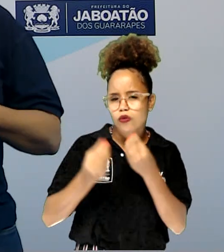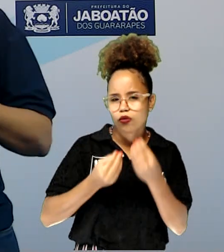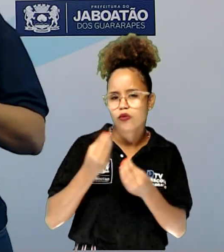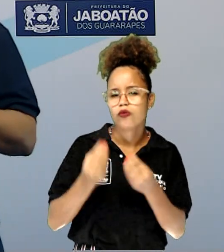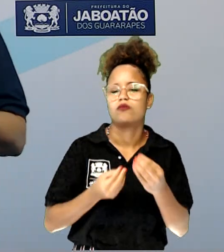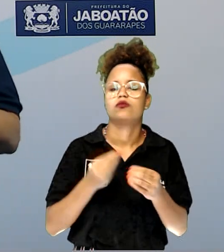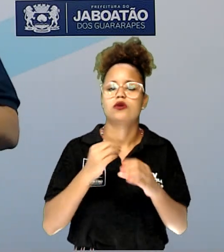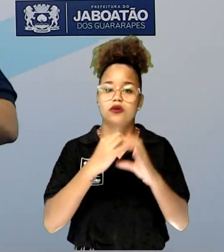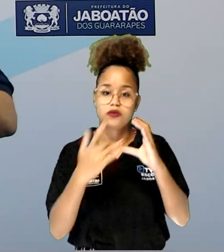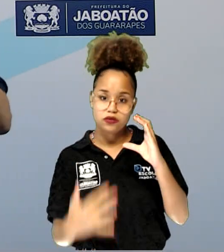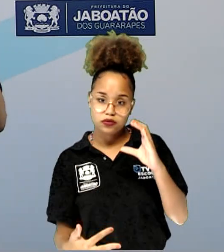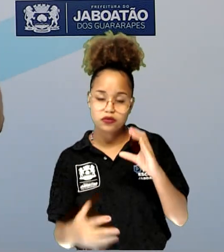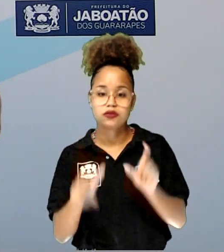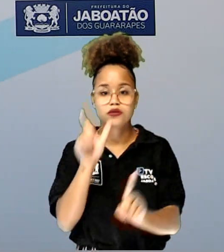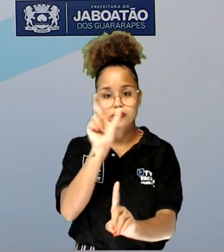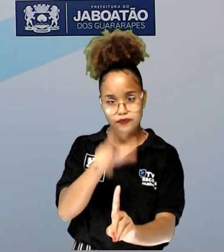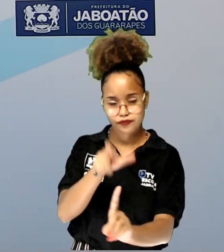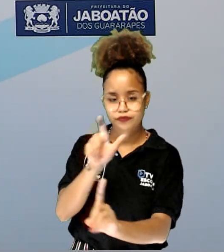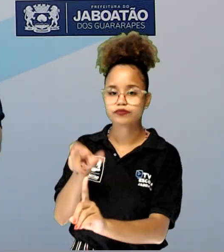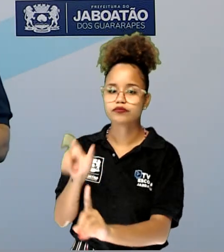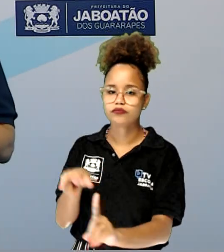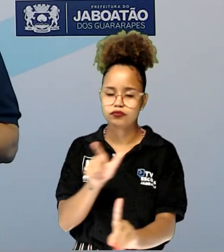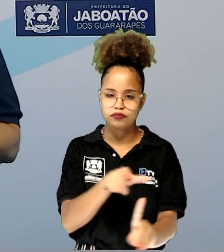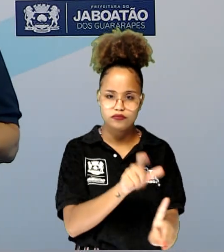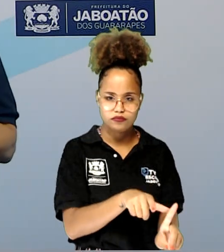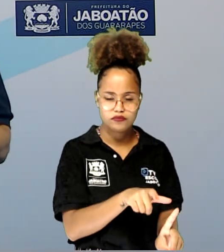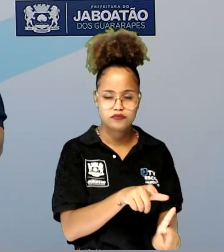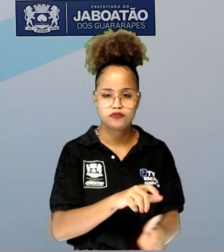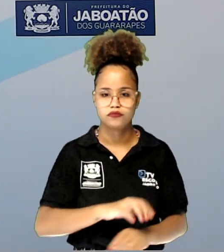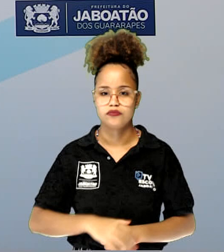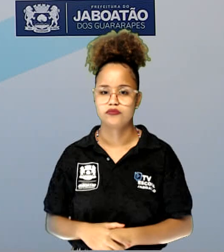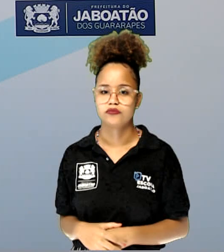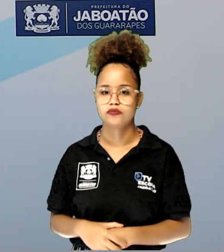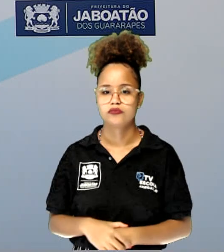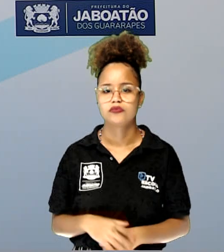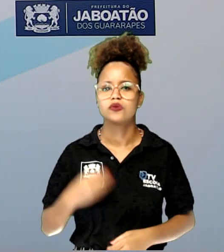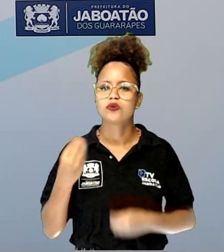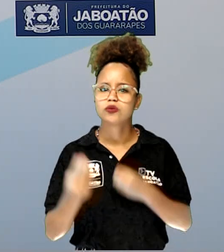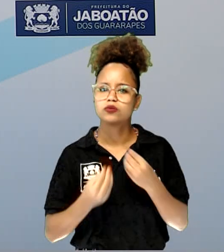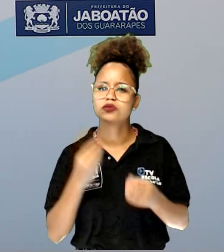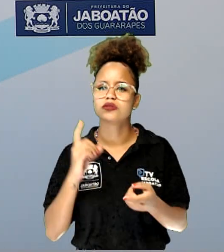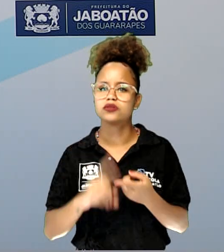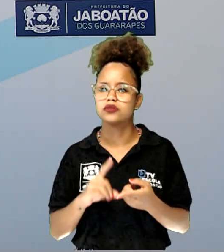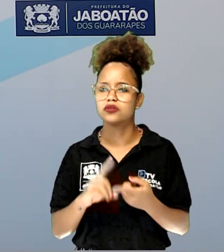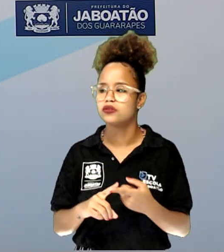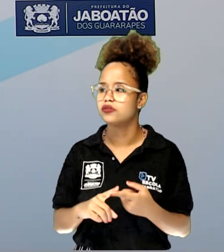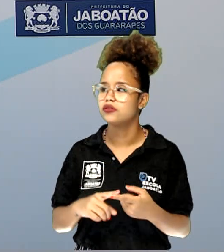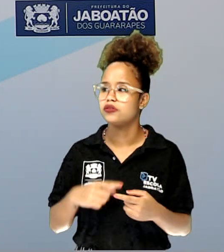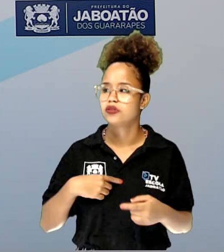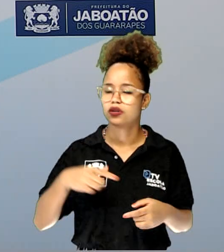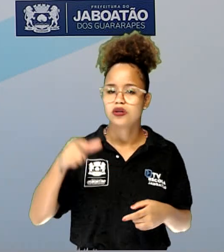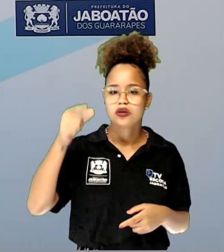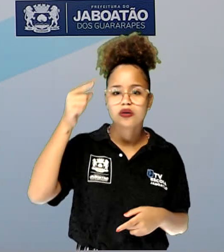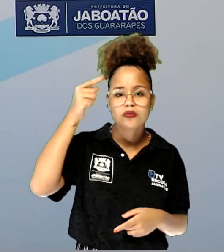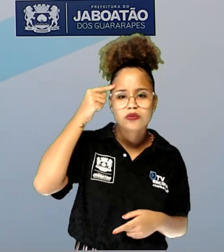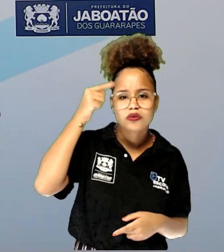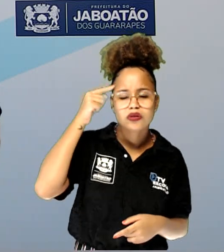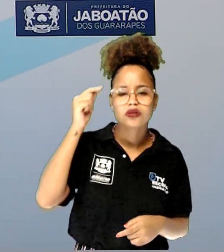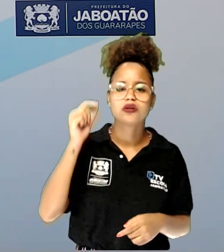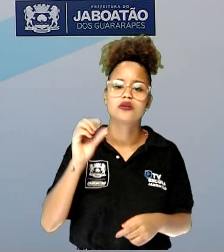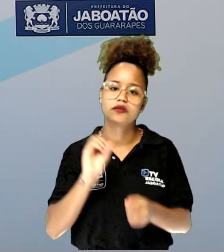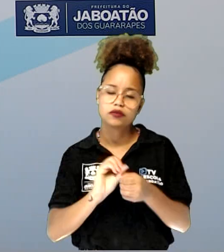da personagem, das características físicas da personagem, como também você vai mentalizar e